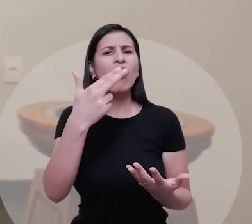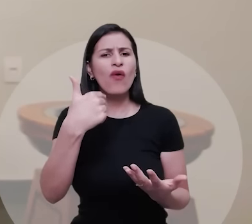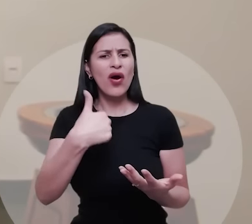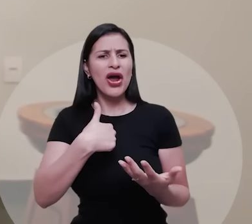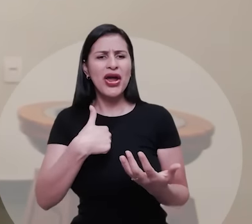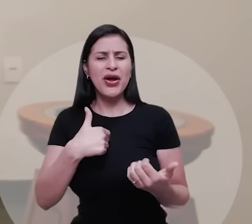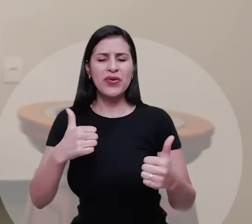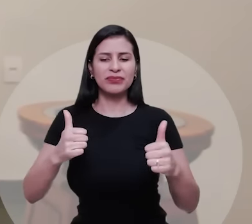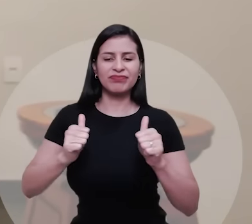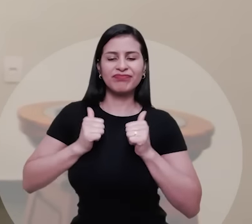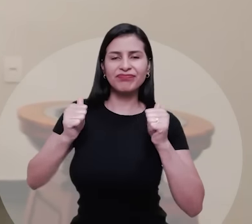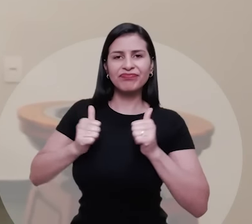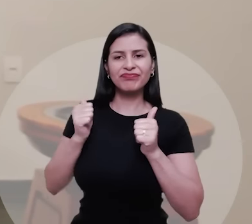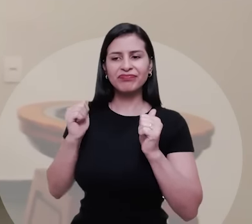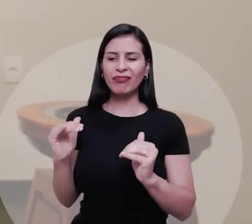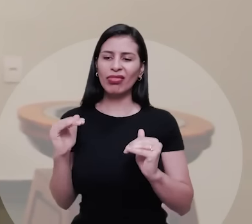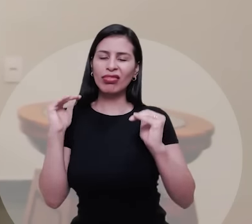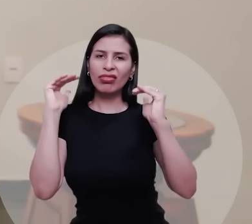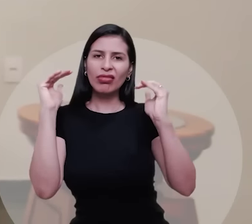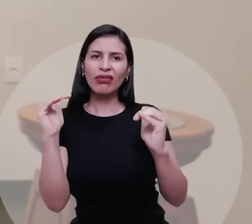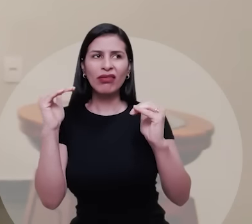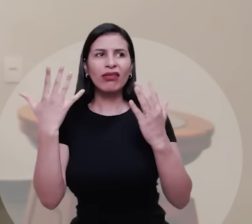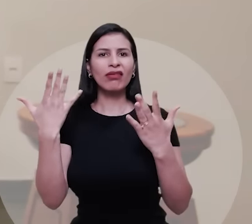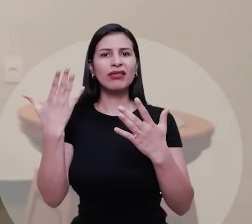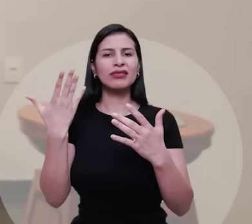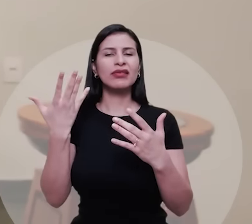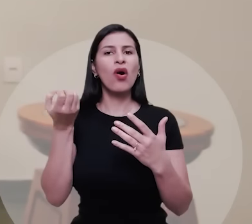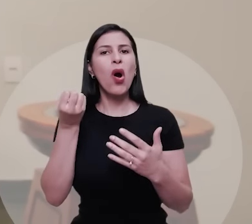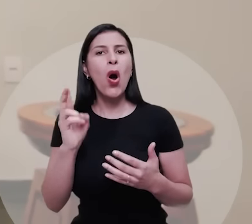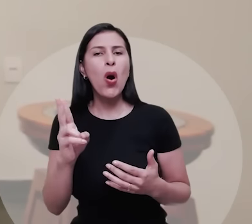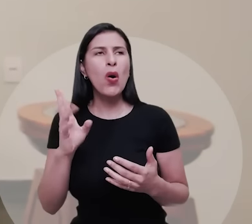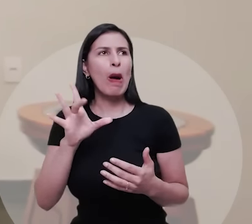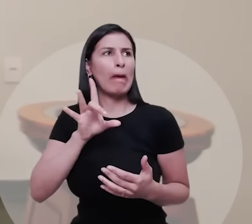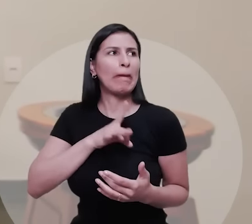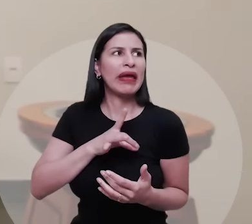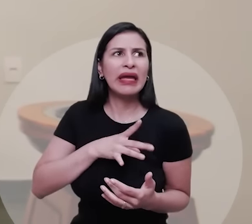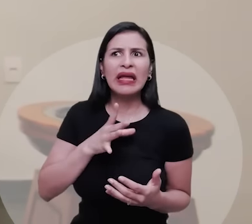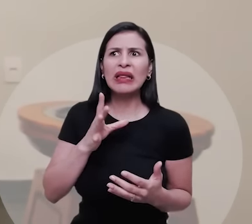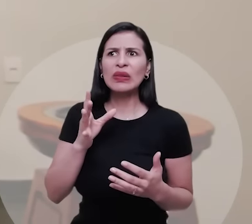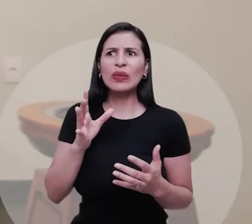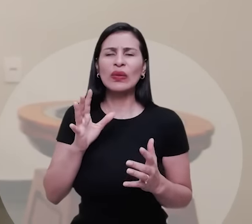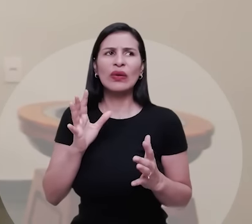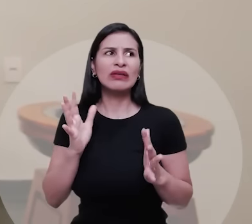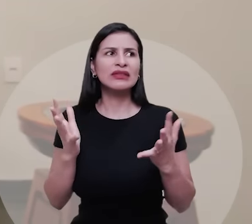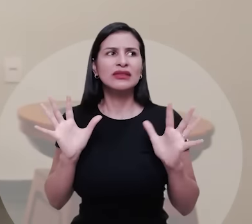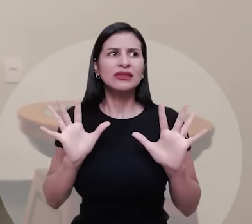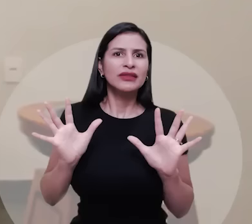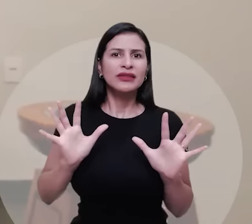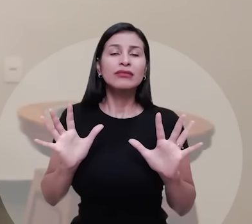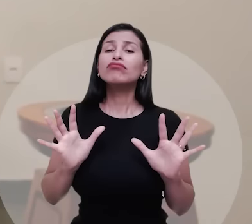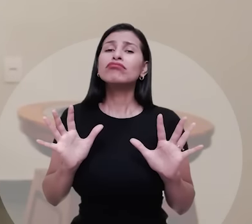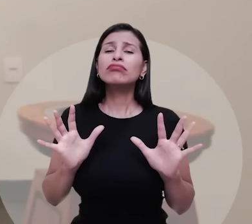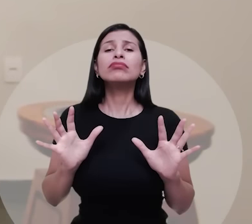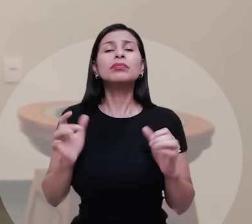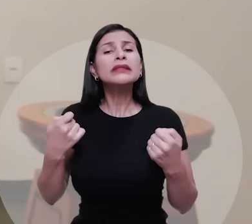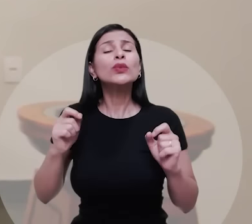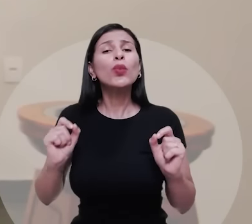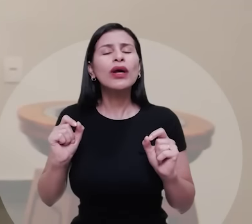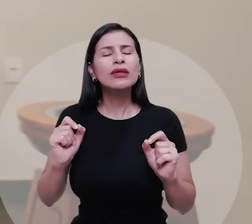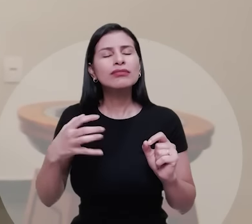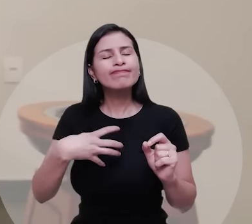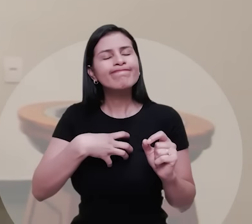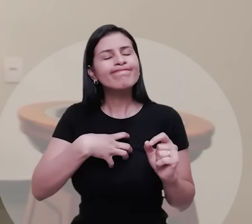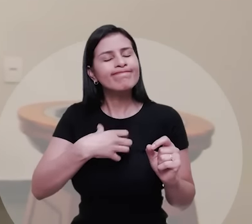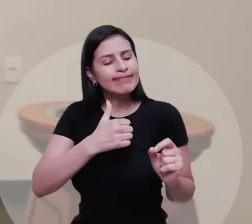seu preconceito, o medo, e buscar a verdade com espírito honesto e humilde, isso